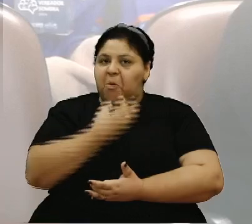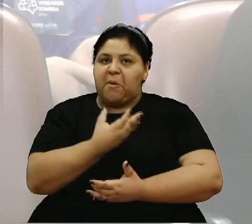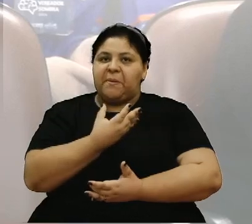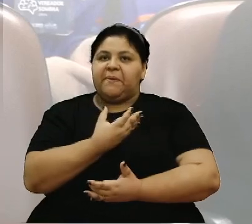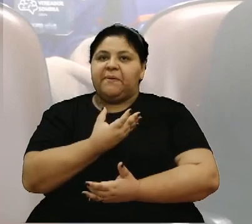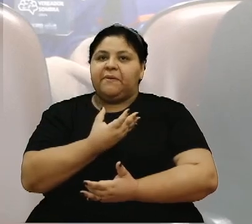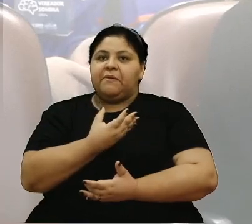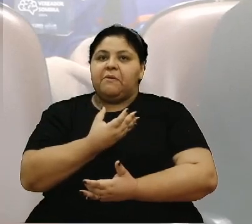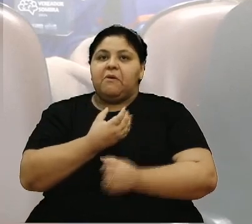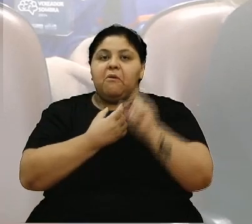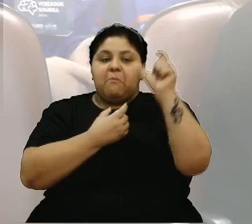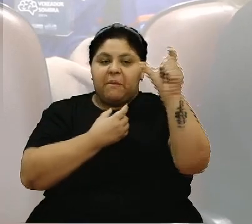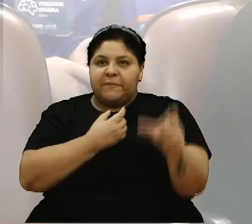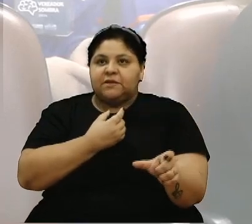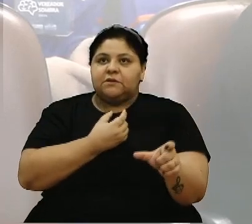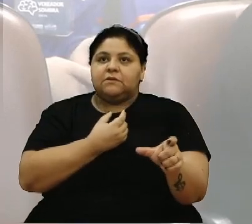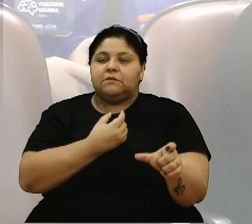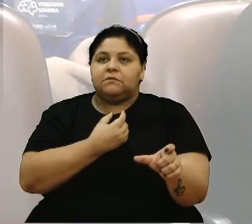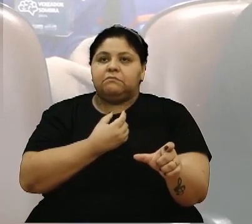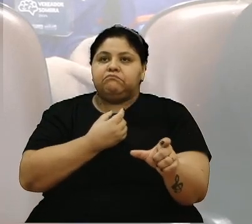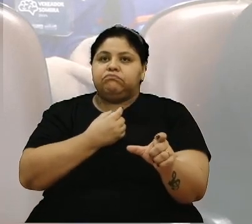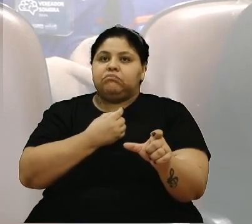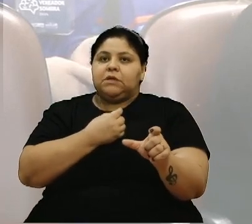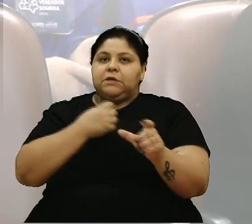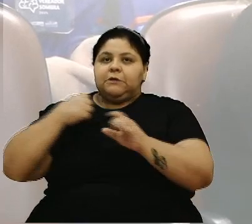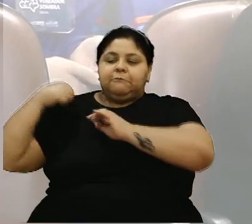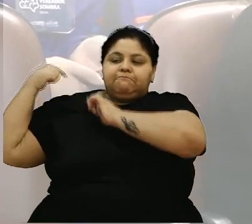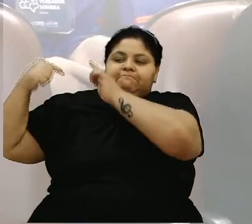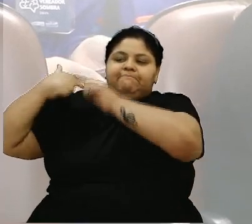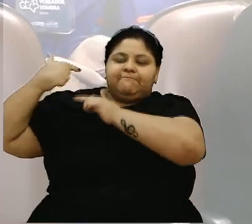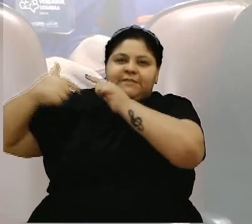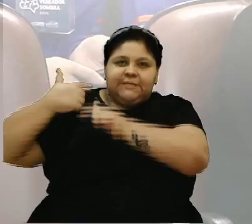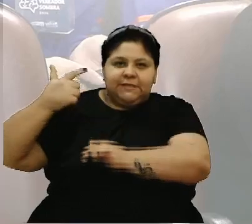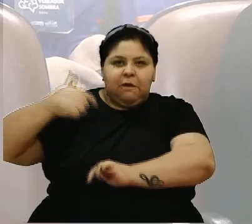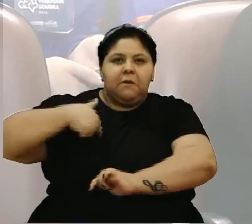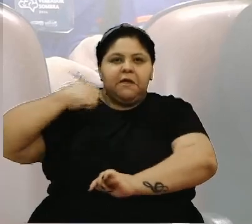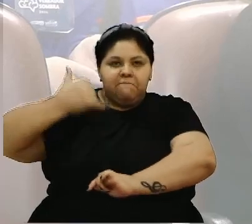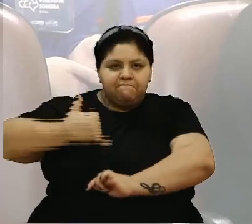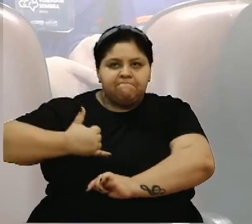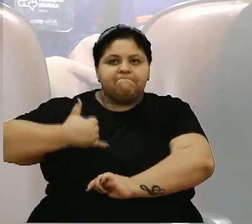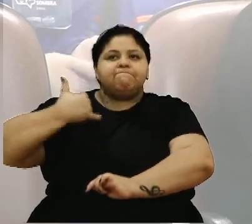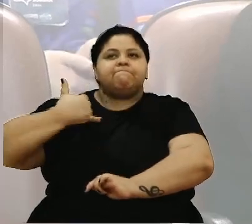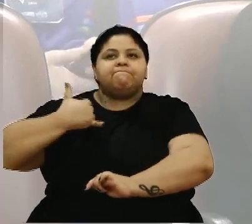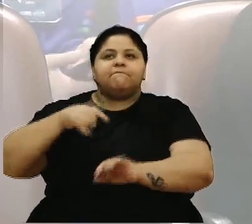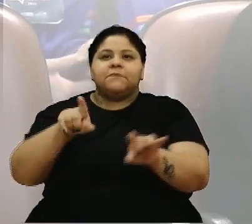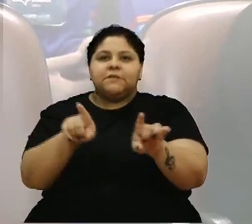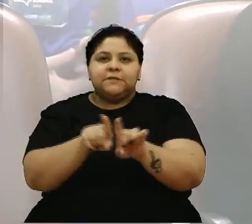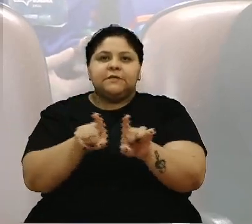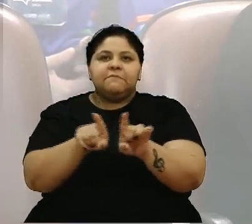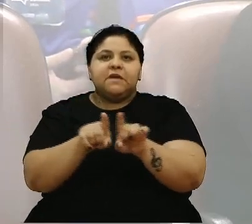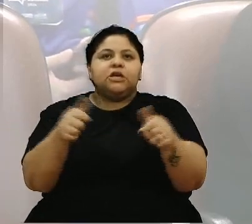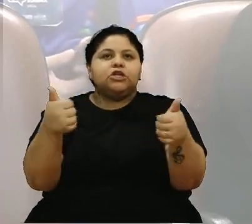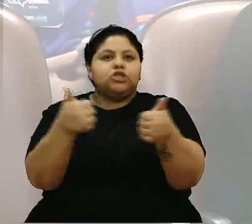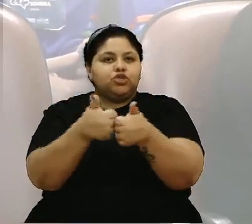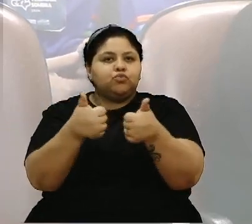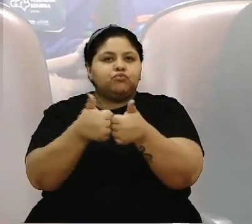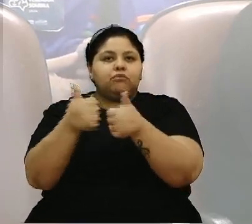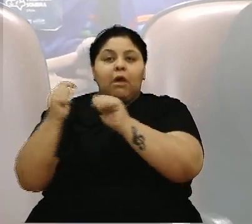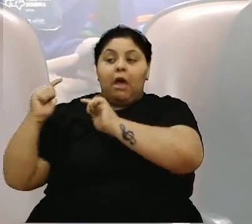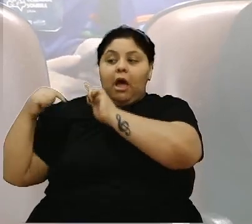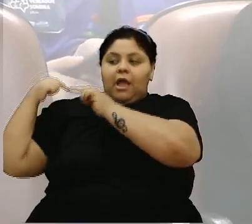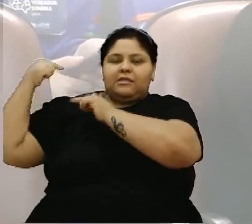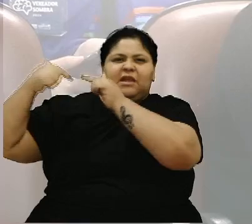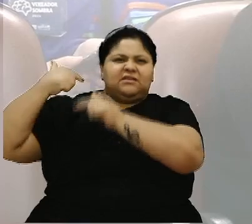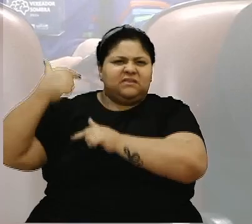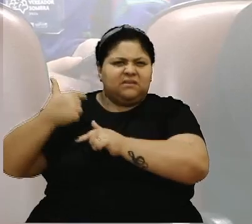é uma pessoa que cultiva a tradição e muito me orgulha de também estar perante a tradição. Uns